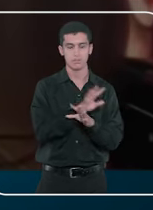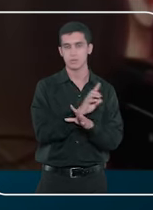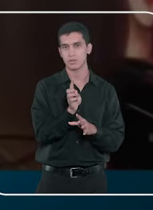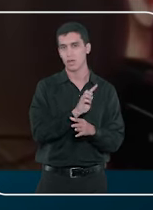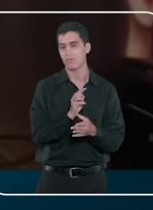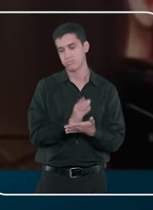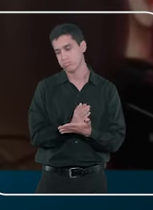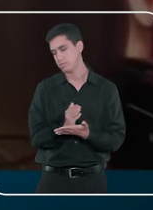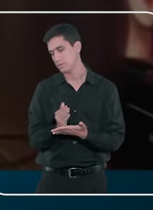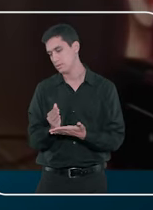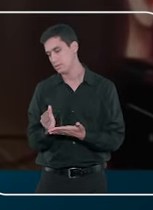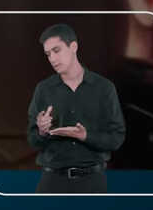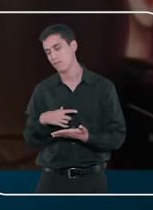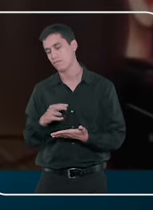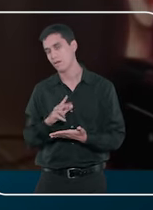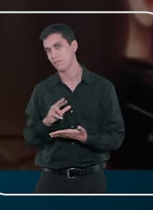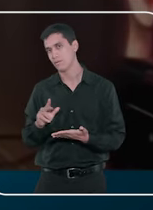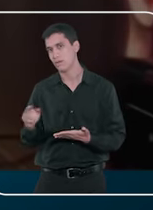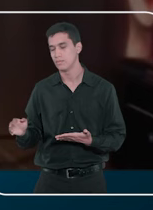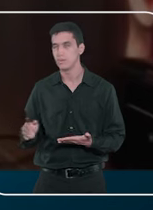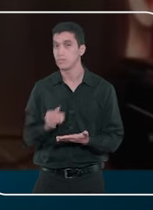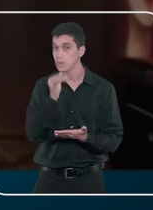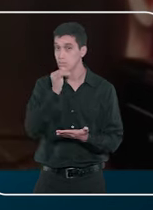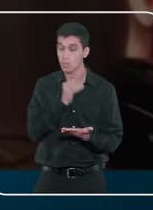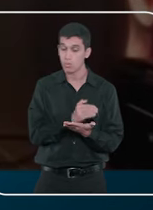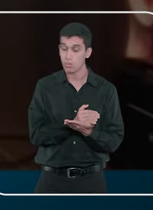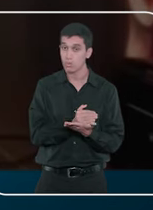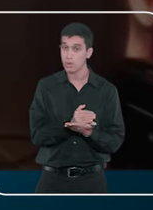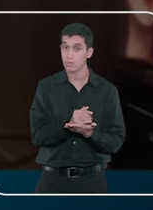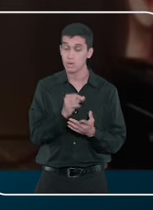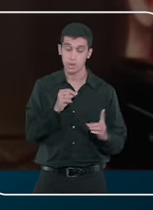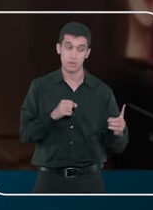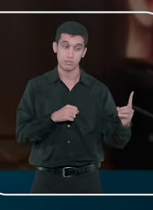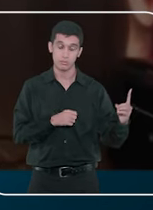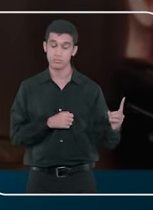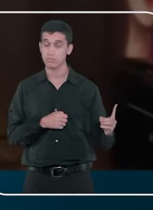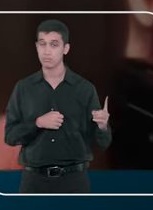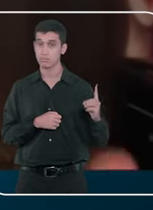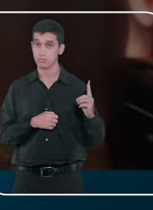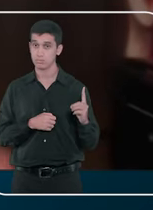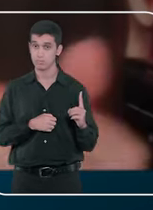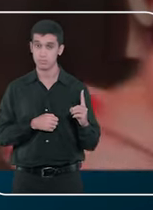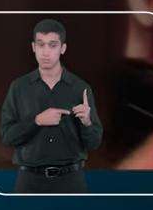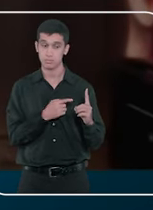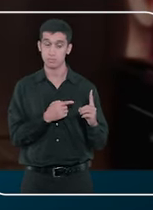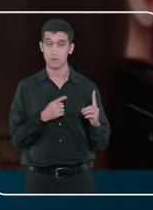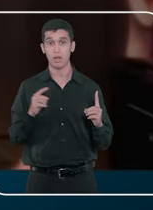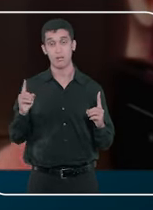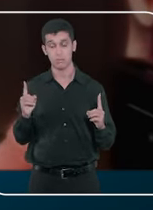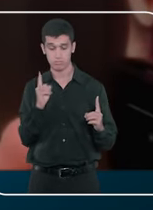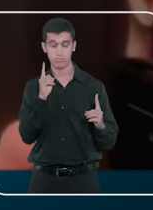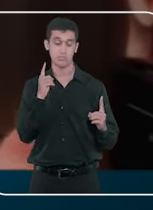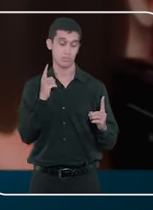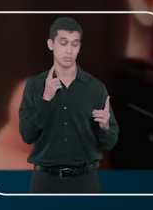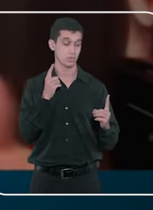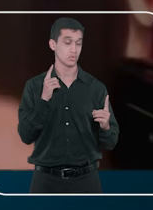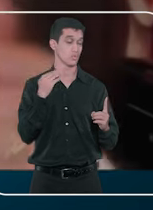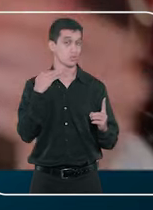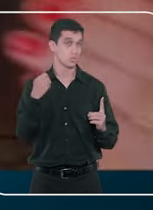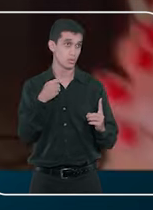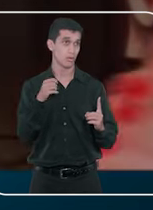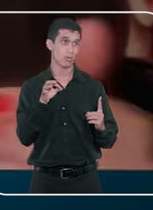ele parte desde as chamadas tratativas, que são as conversas preliminares,